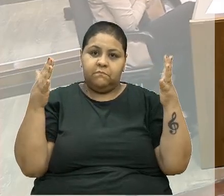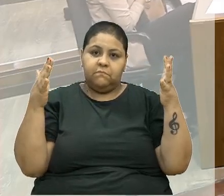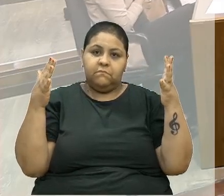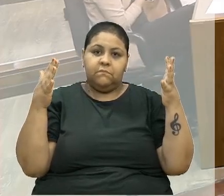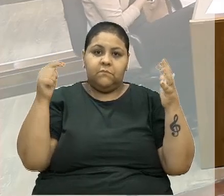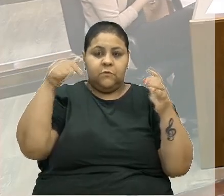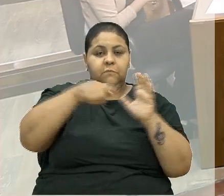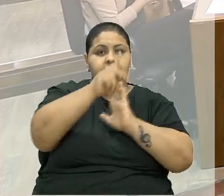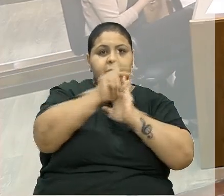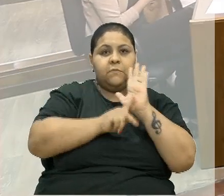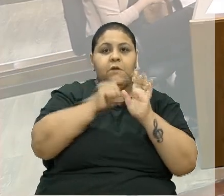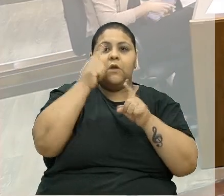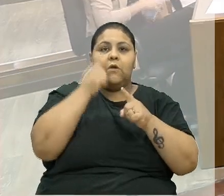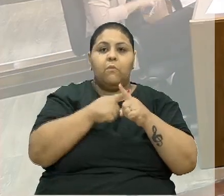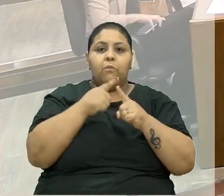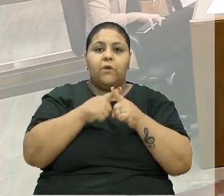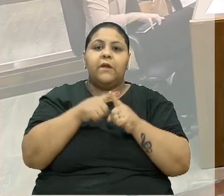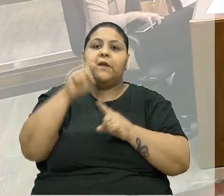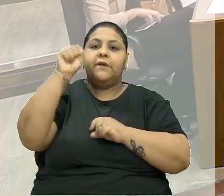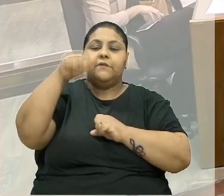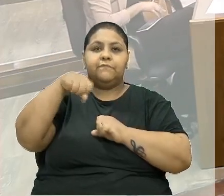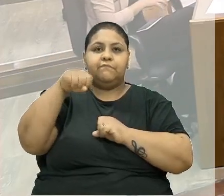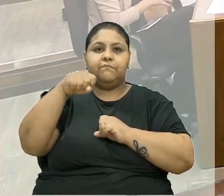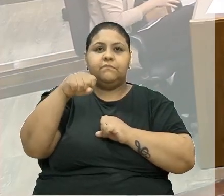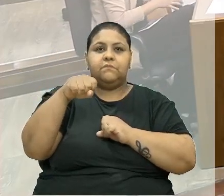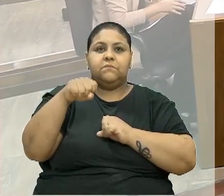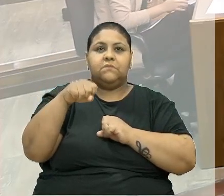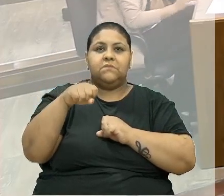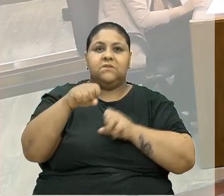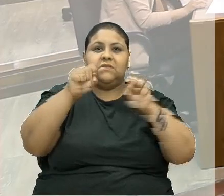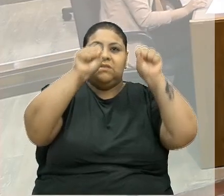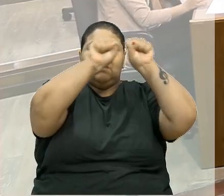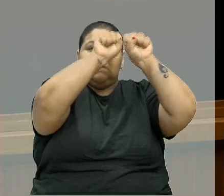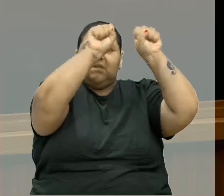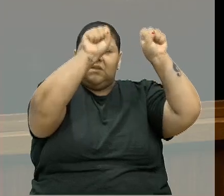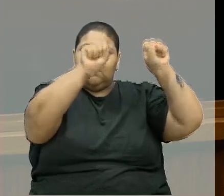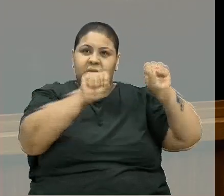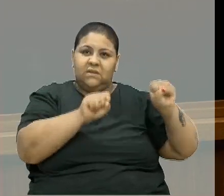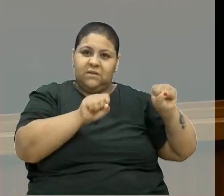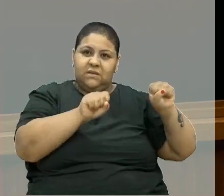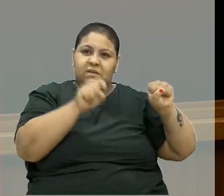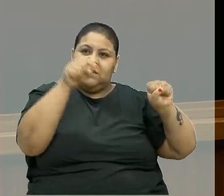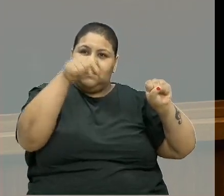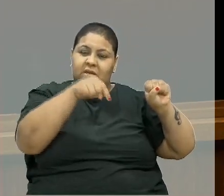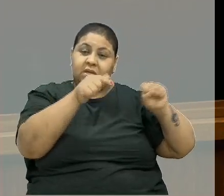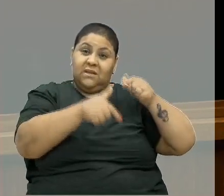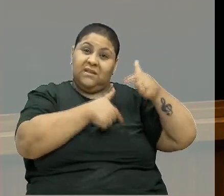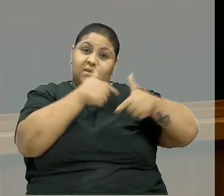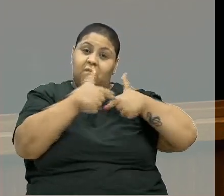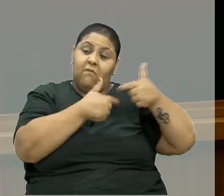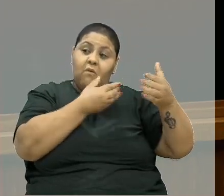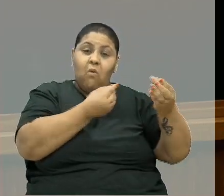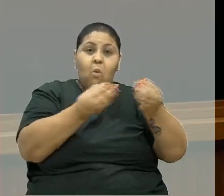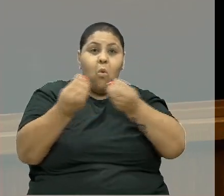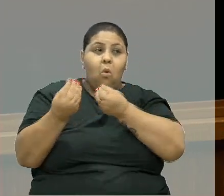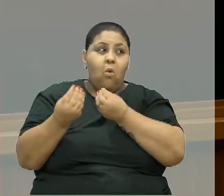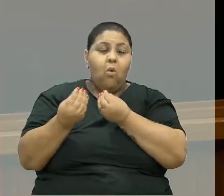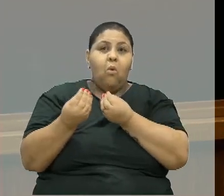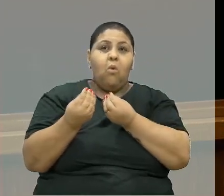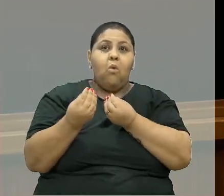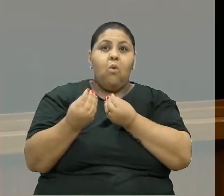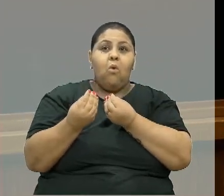esse projeto, porque, sim, o Sistema S, especialmente aqui, trabalha muito com